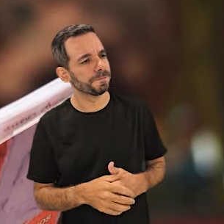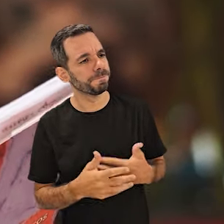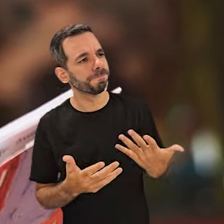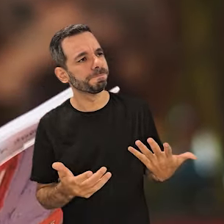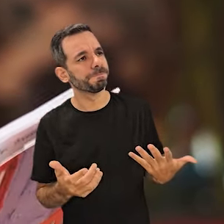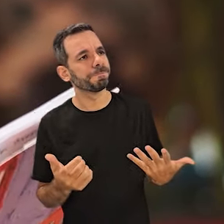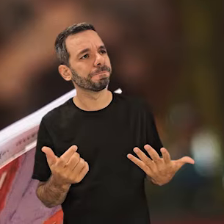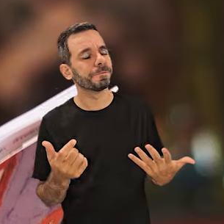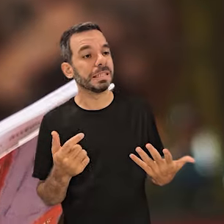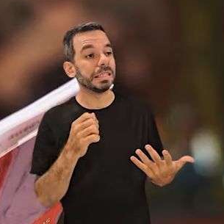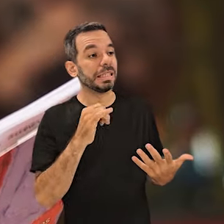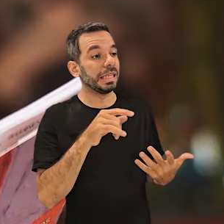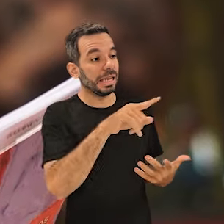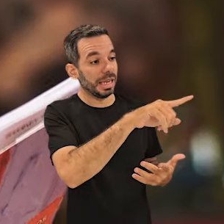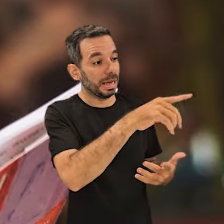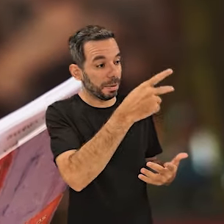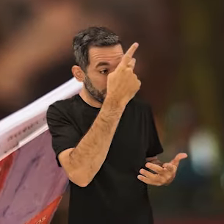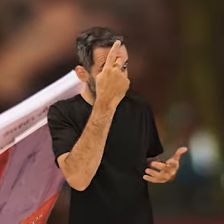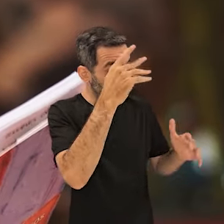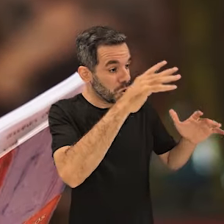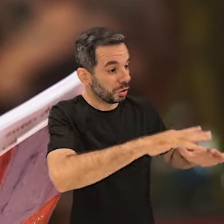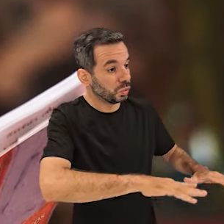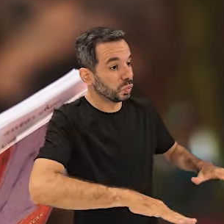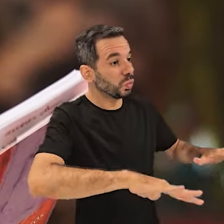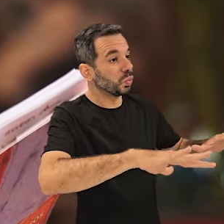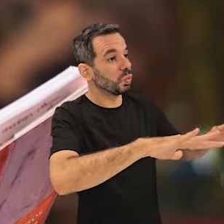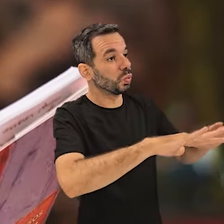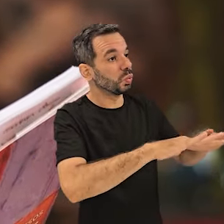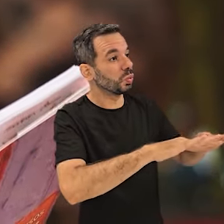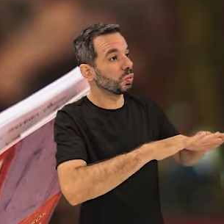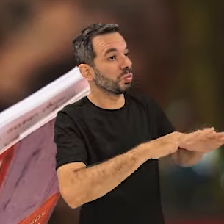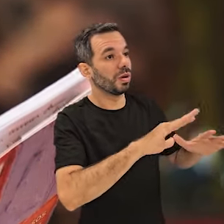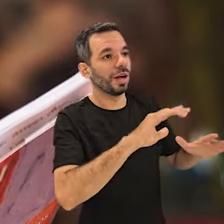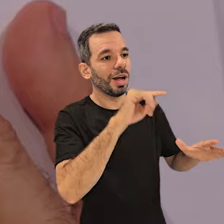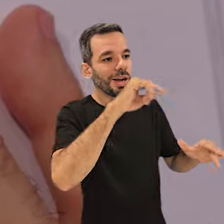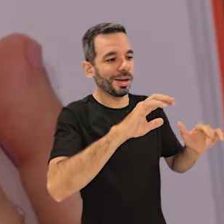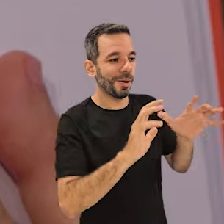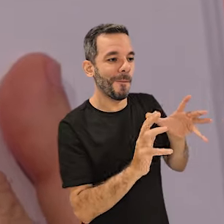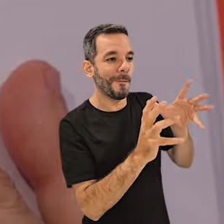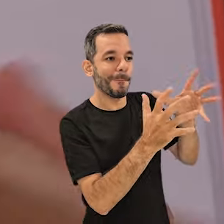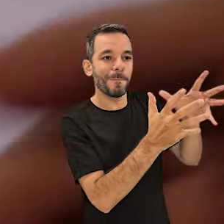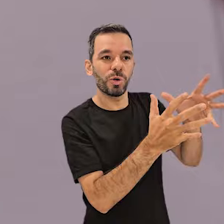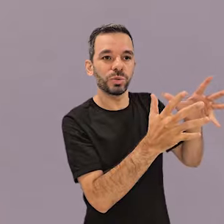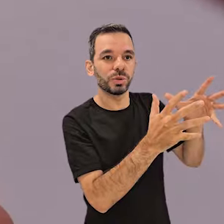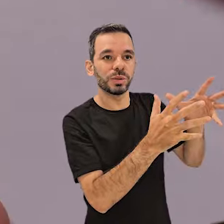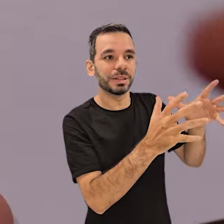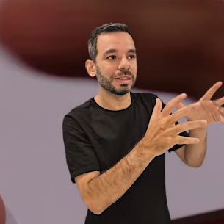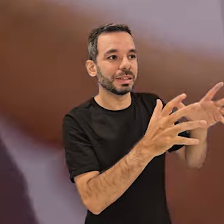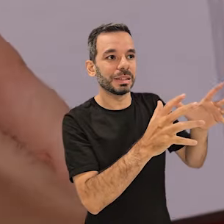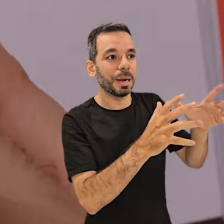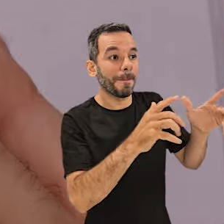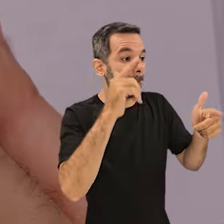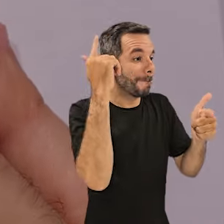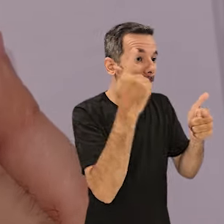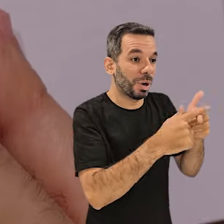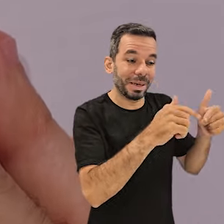Como se comportaria a humanidade caso fosse acometida por um colapso na Terra? Ficaria